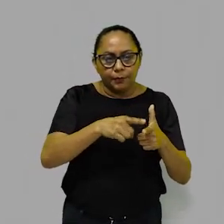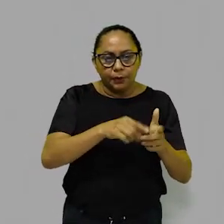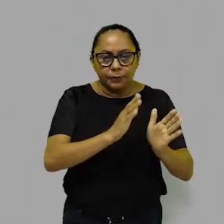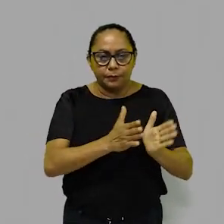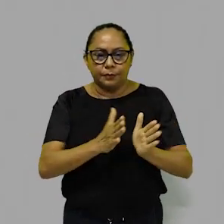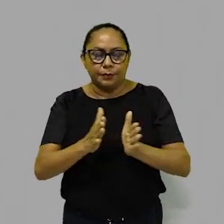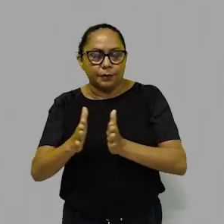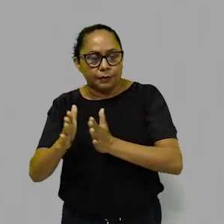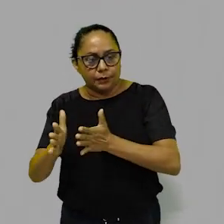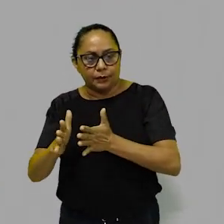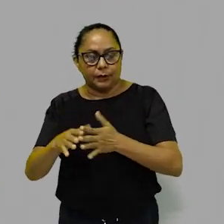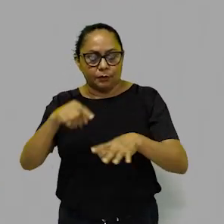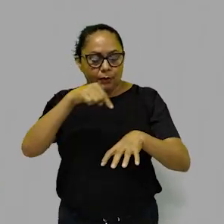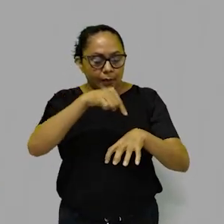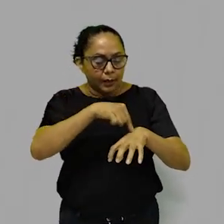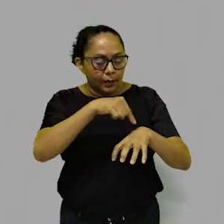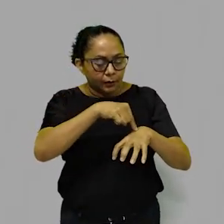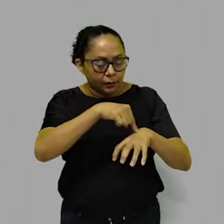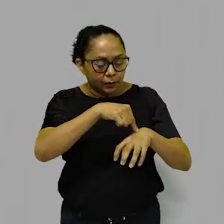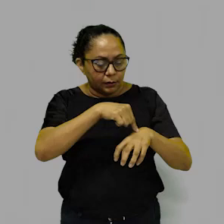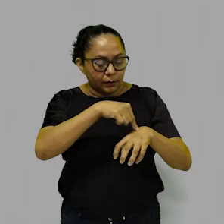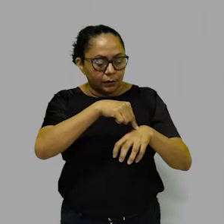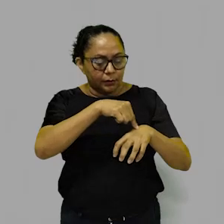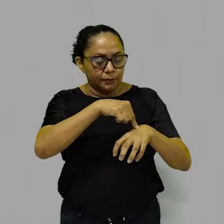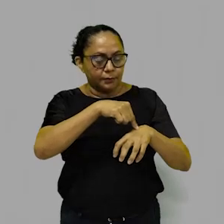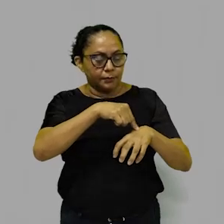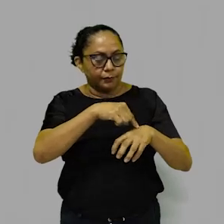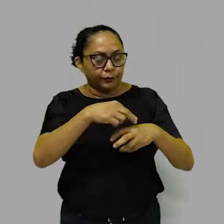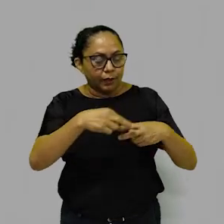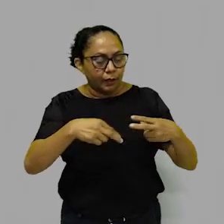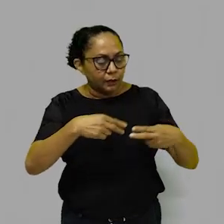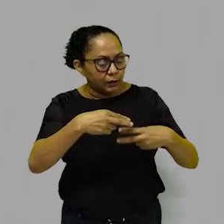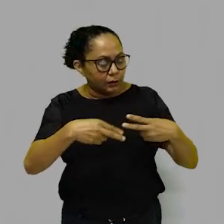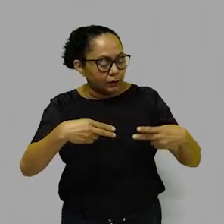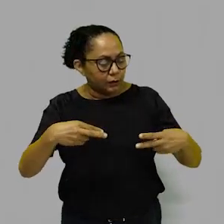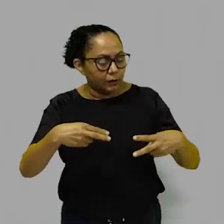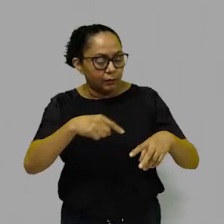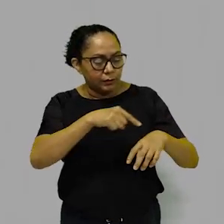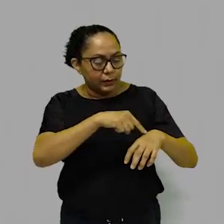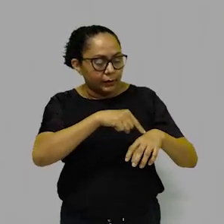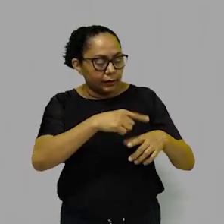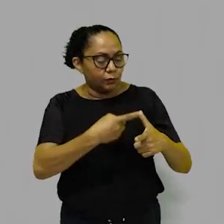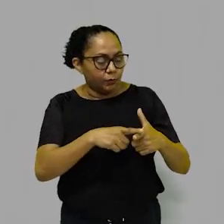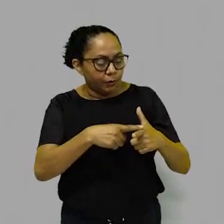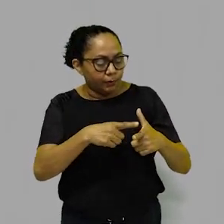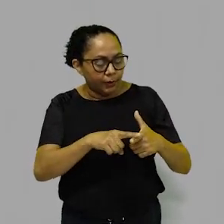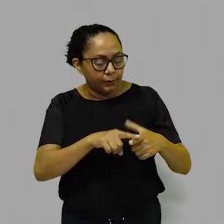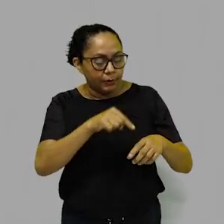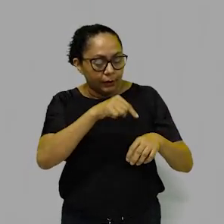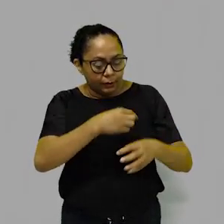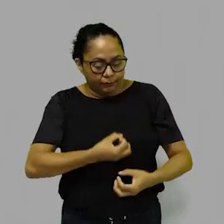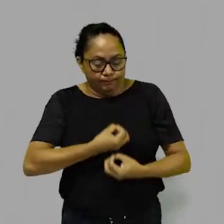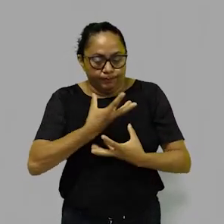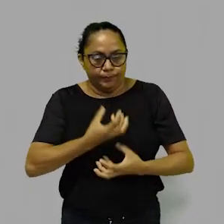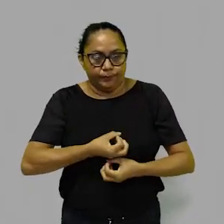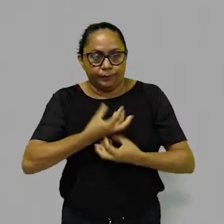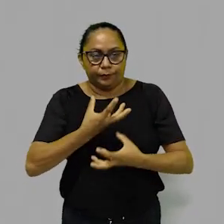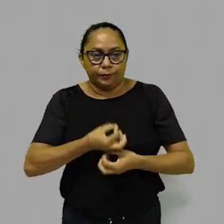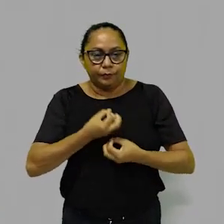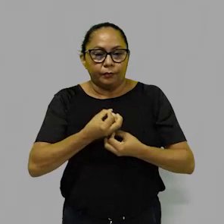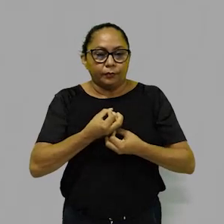as células que estão naquele local, né, que foram lesionadas, elas vão produzir o que a gente chama